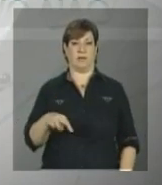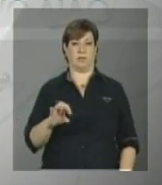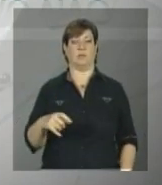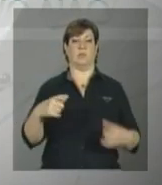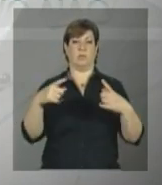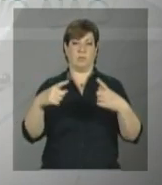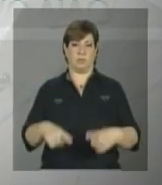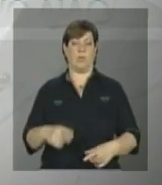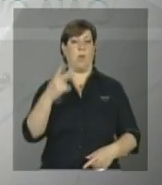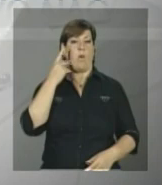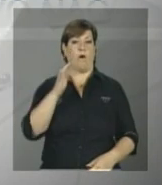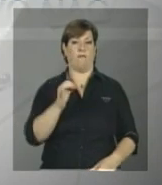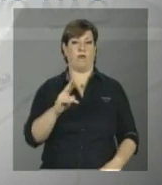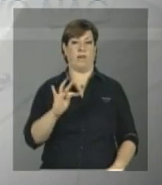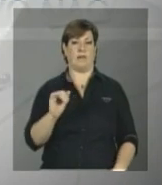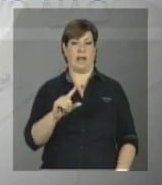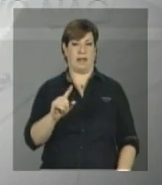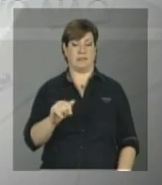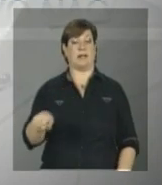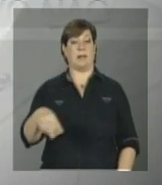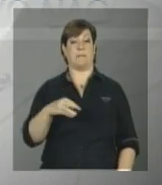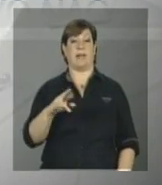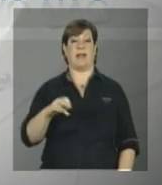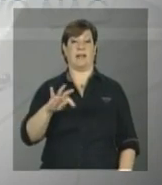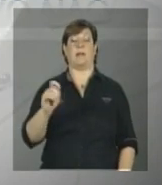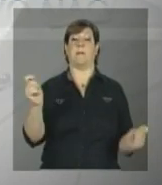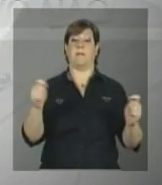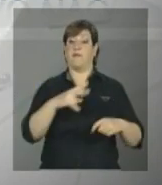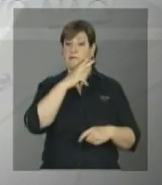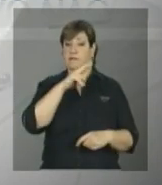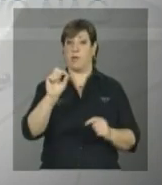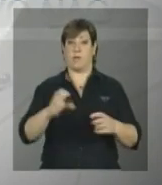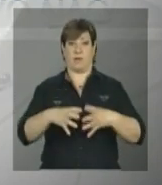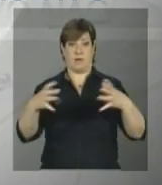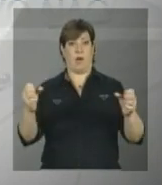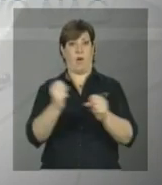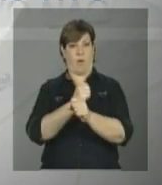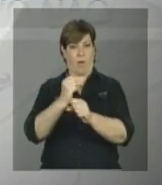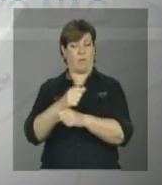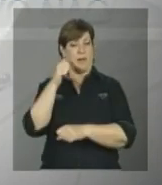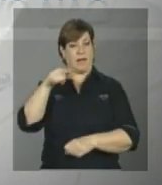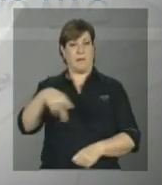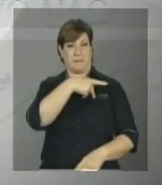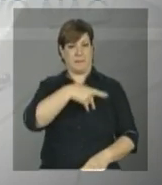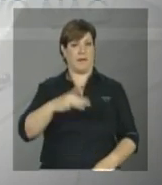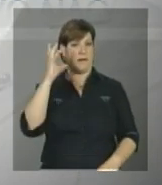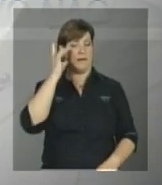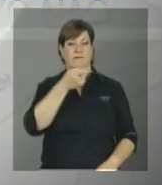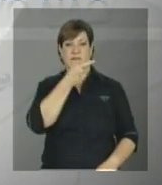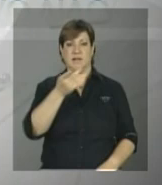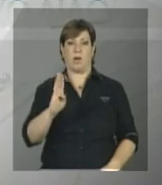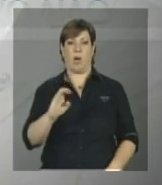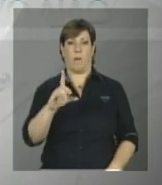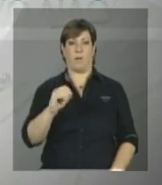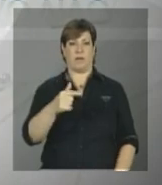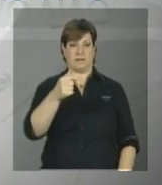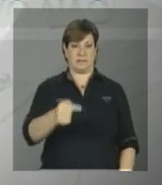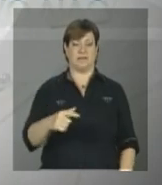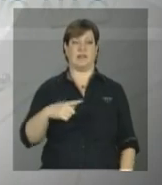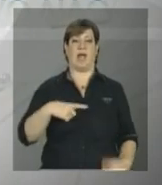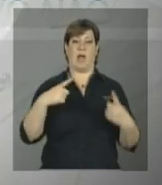no Pirambu, em Fortaleza. No mirante é possível observar grande parte das obras. A presidenta visita o bloco 7, onde